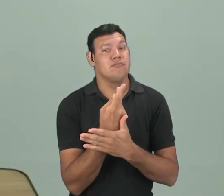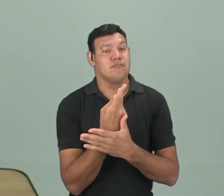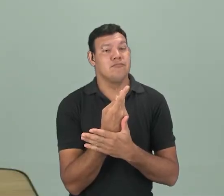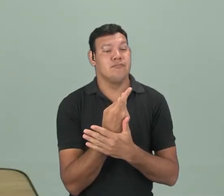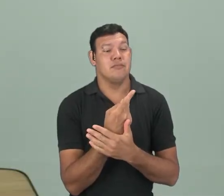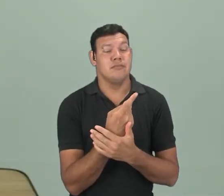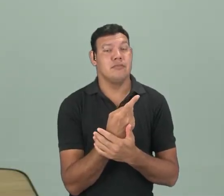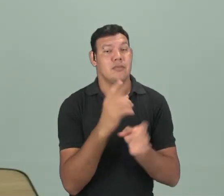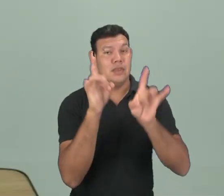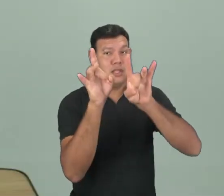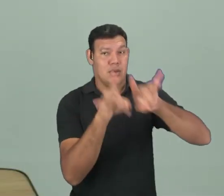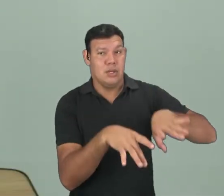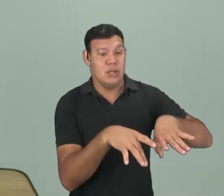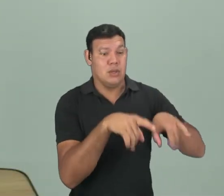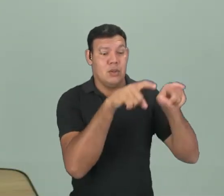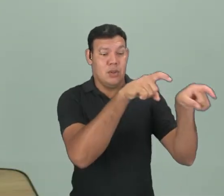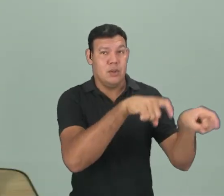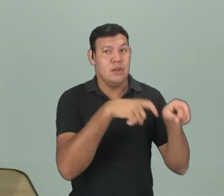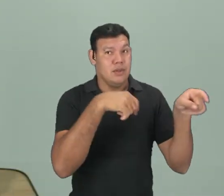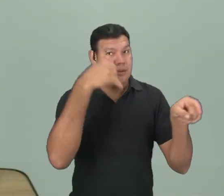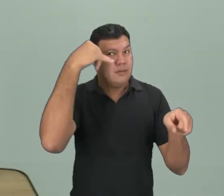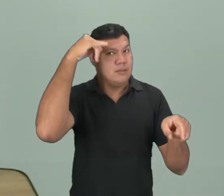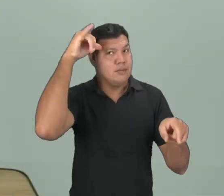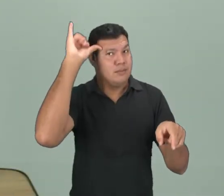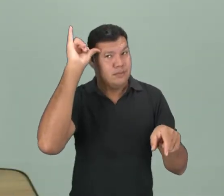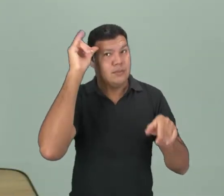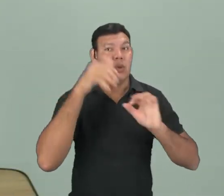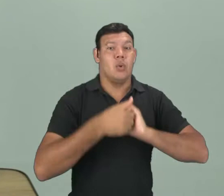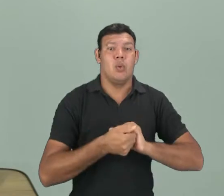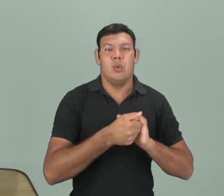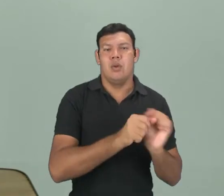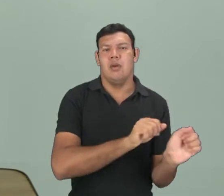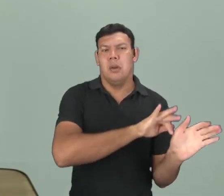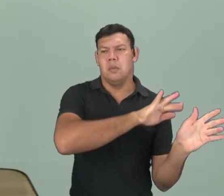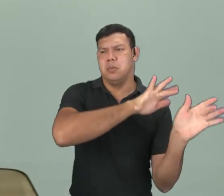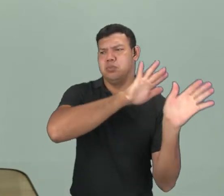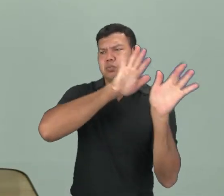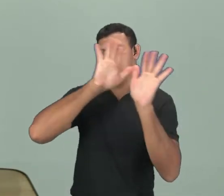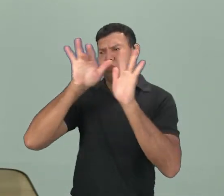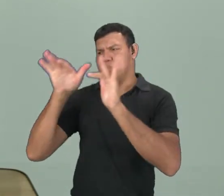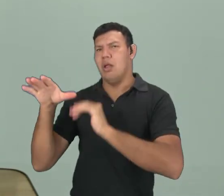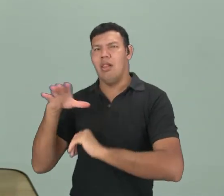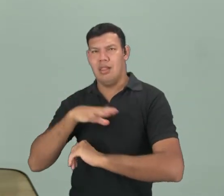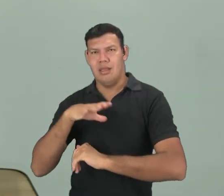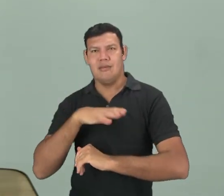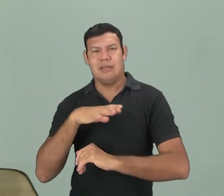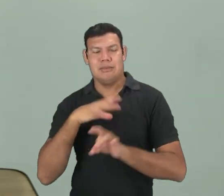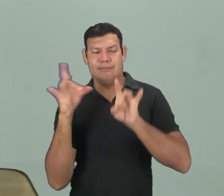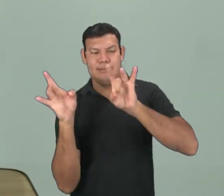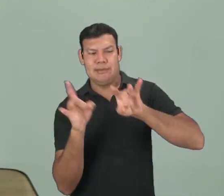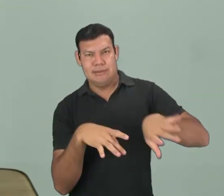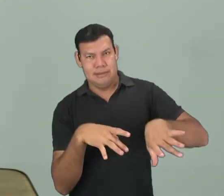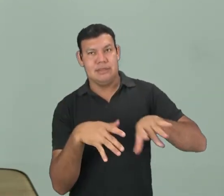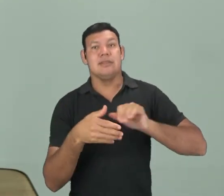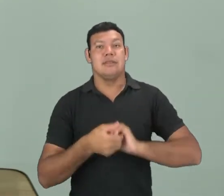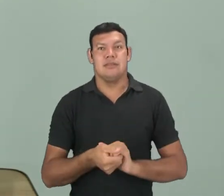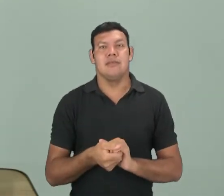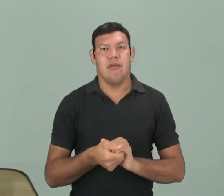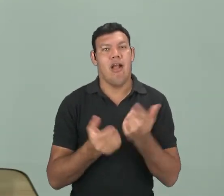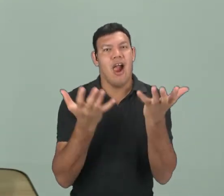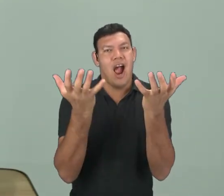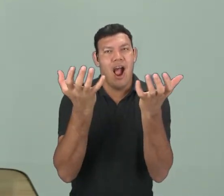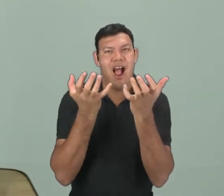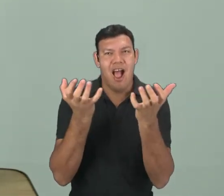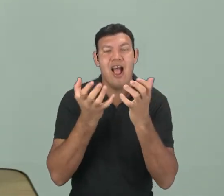deixam o campo, questão das indústrias, ter essa industrialização, surgimento das indústrias, e as pessoas tendem a querer